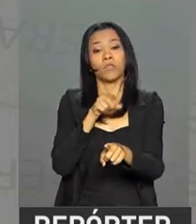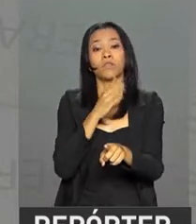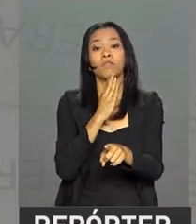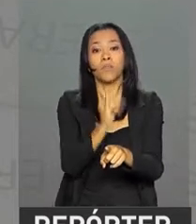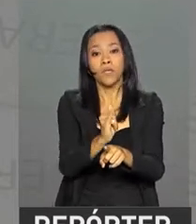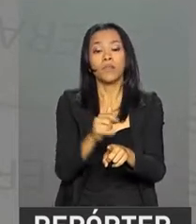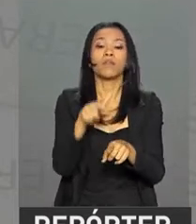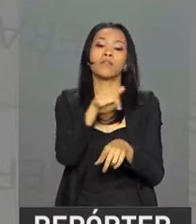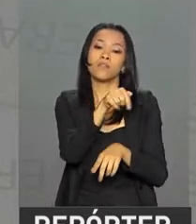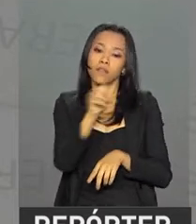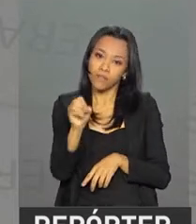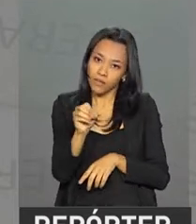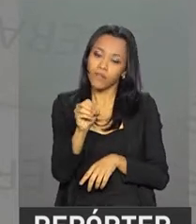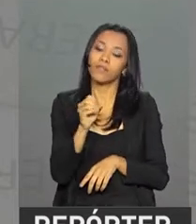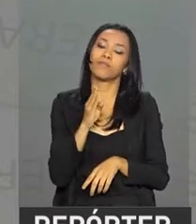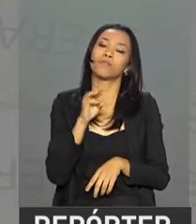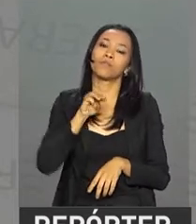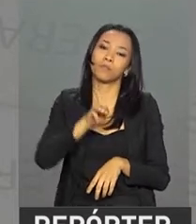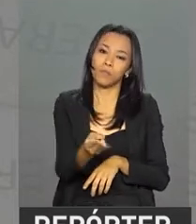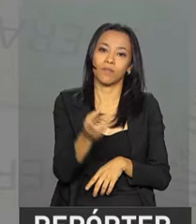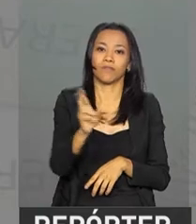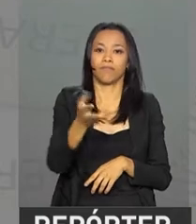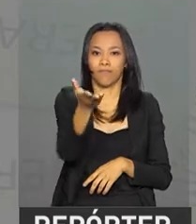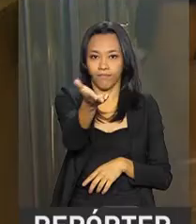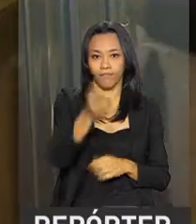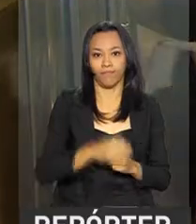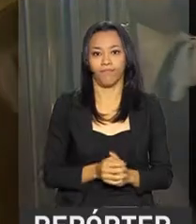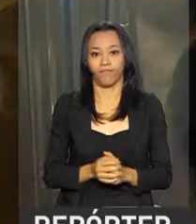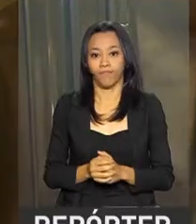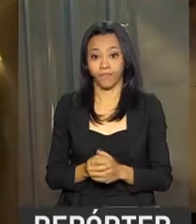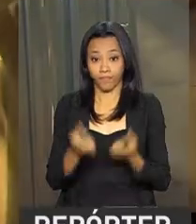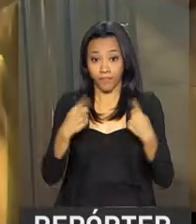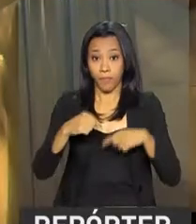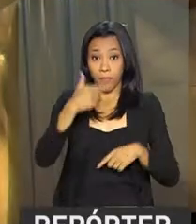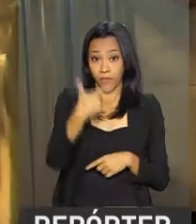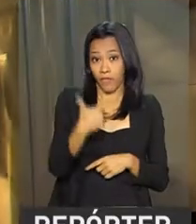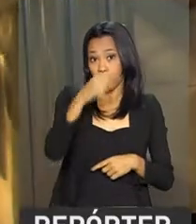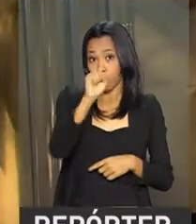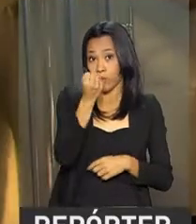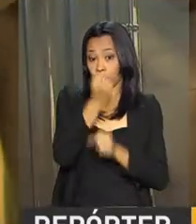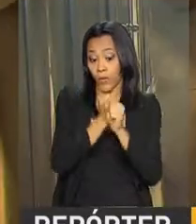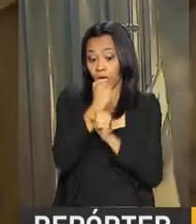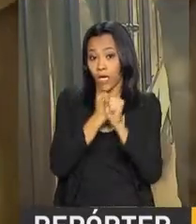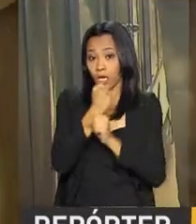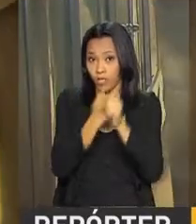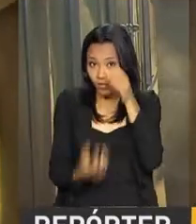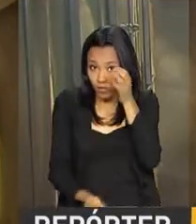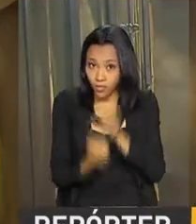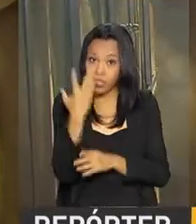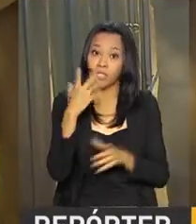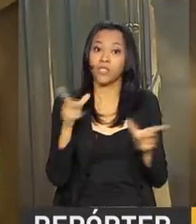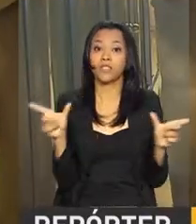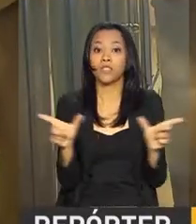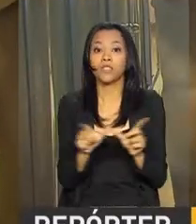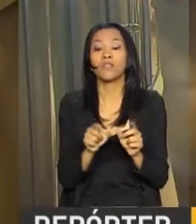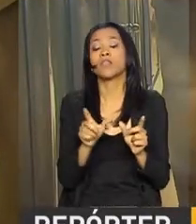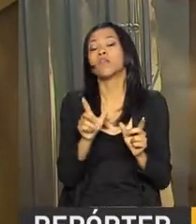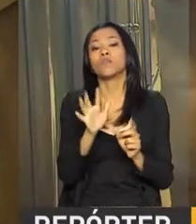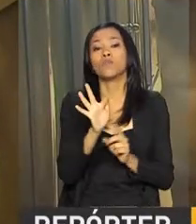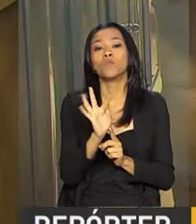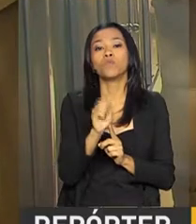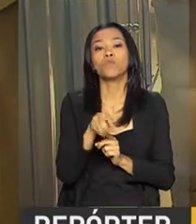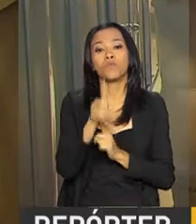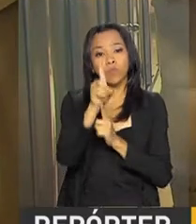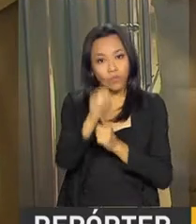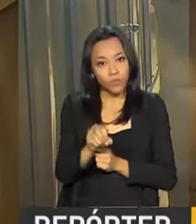bilhões e 700 milhões de reais os 28 anos de existência o fundo constitucional do centro-oeste